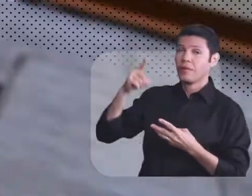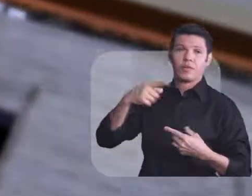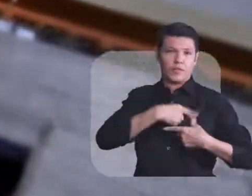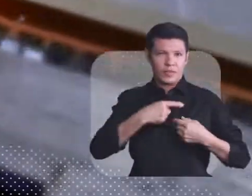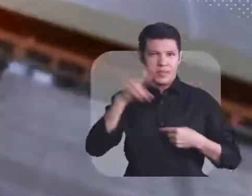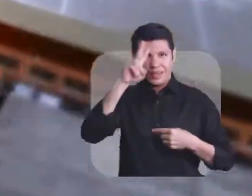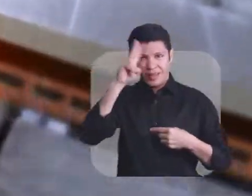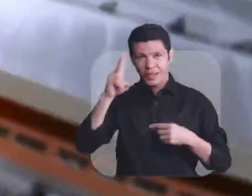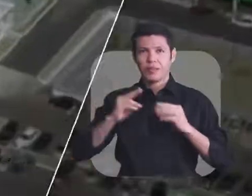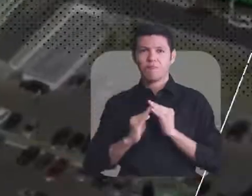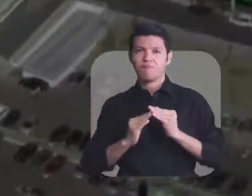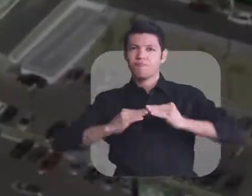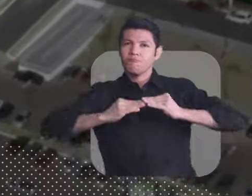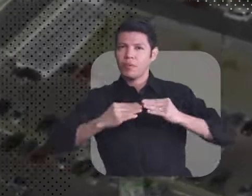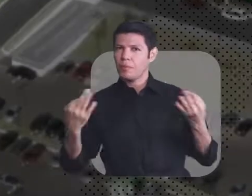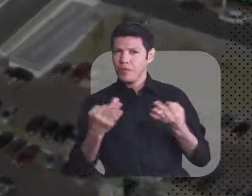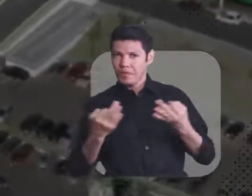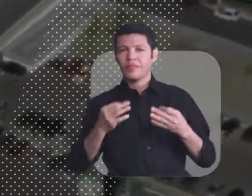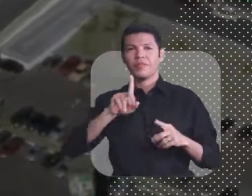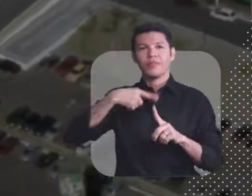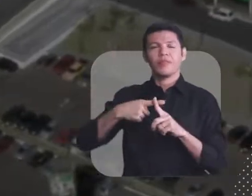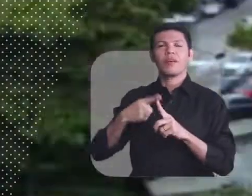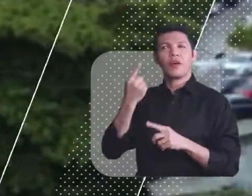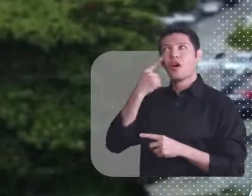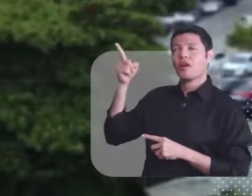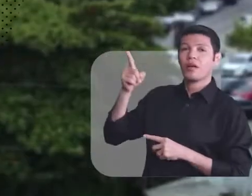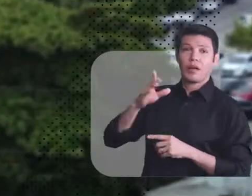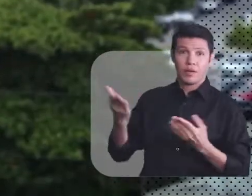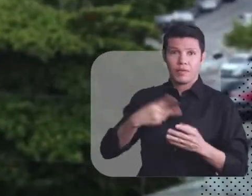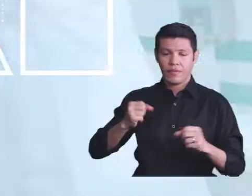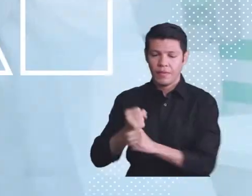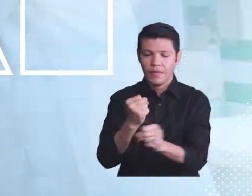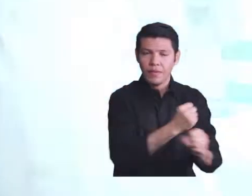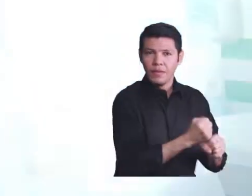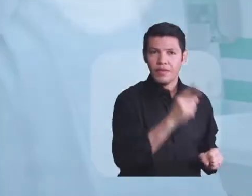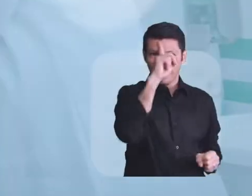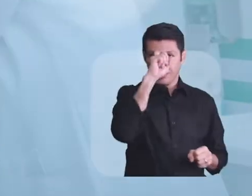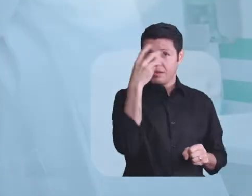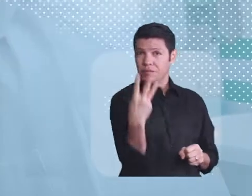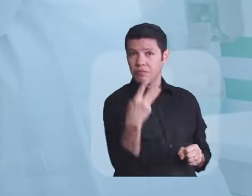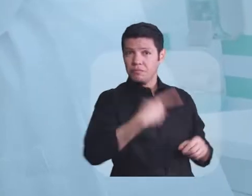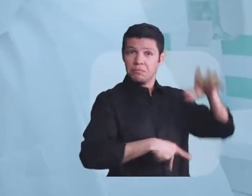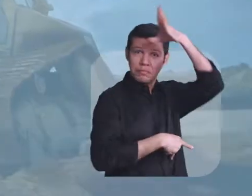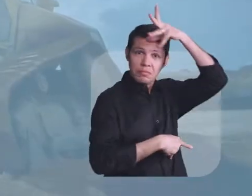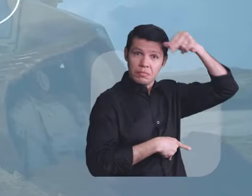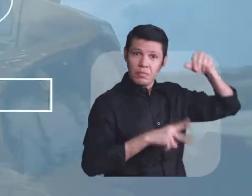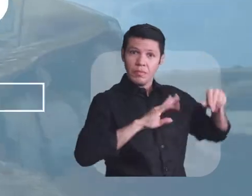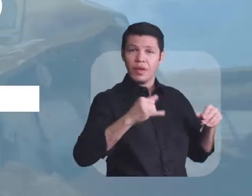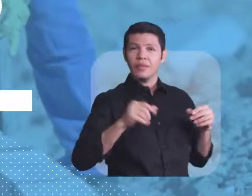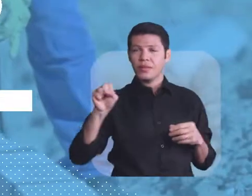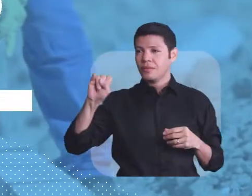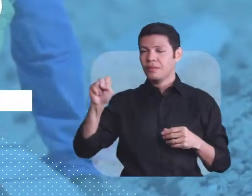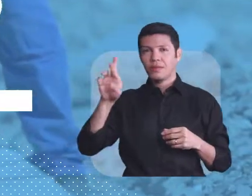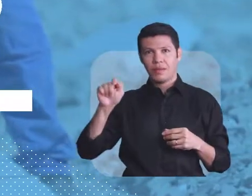Socorro Platão Araújo, o prédio novo do 28 de agosto e a ampliação do João Lúcio. Agora vai zerar a fila do Sisreg e construir mais